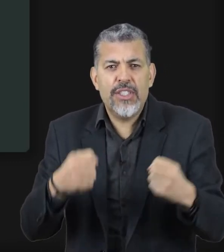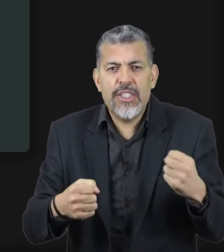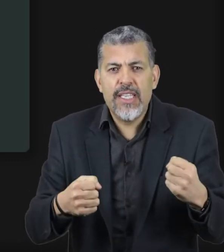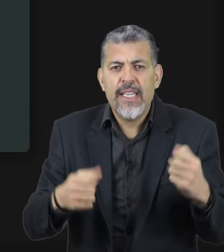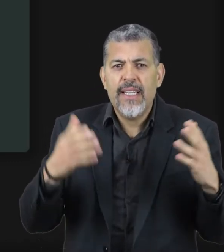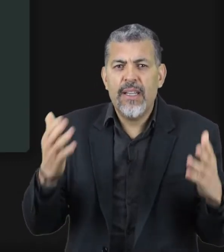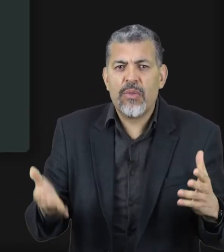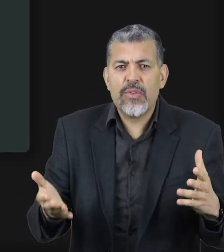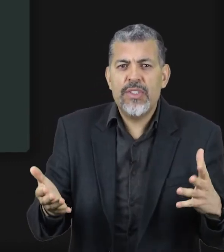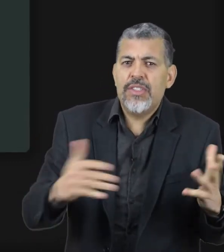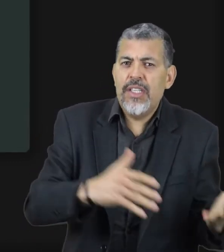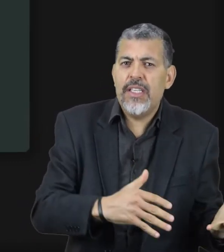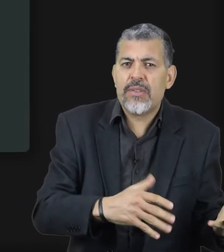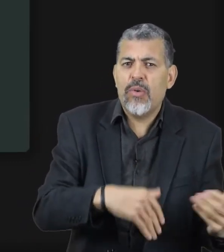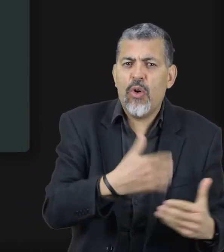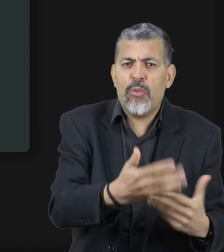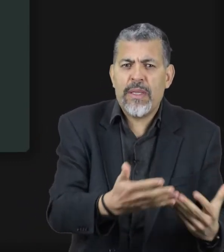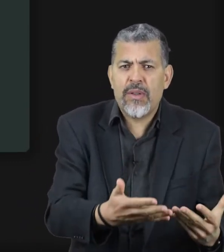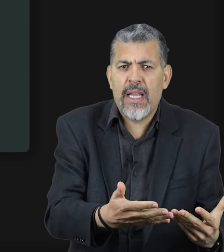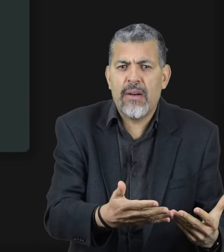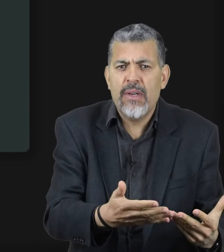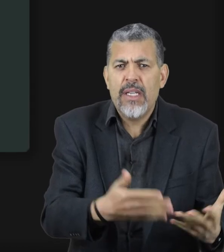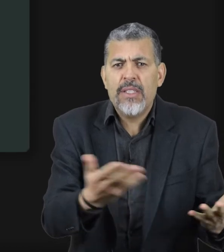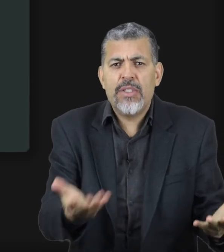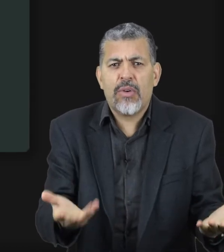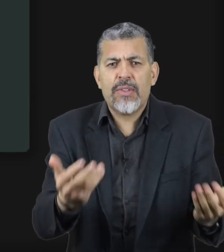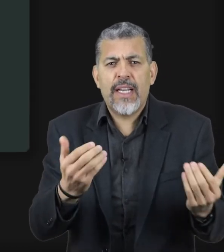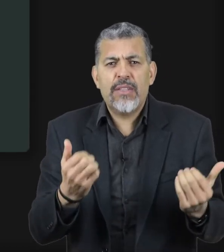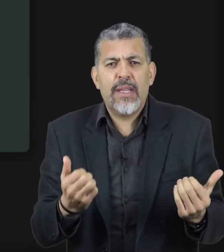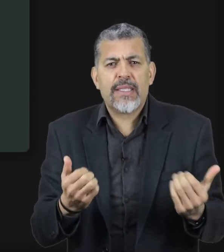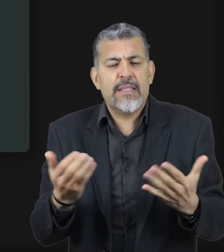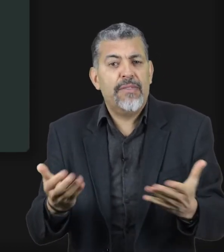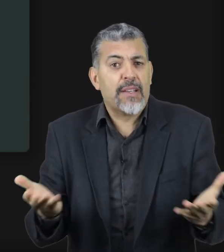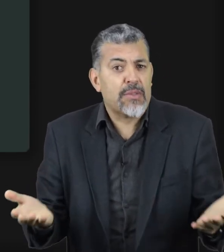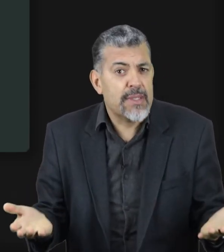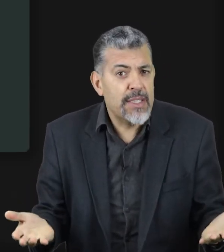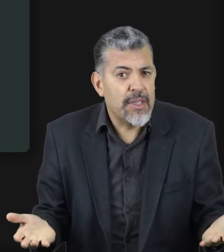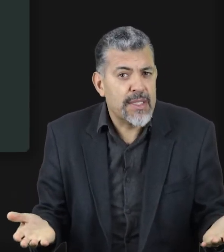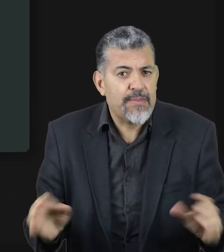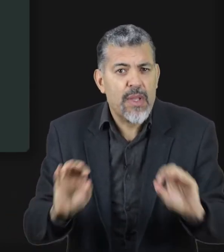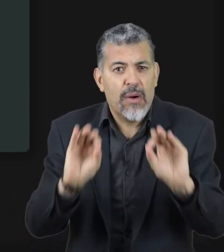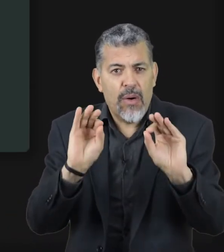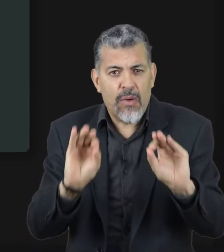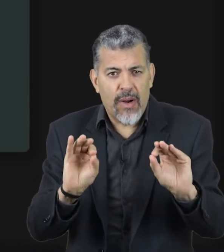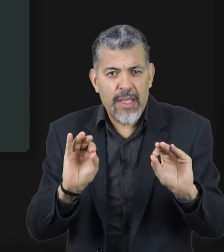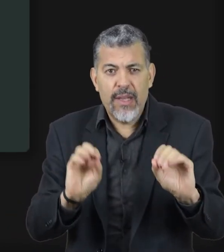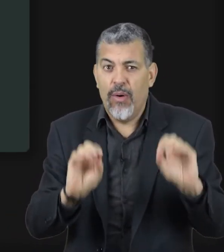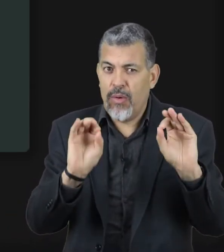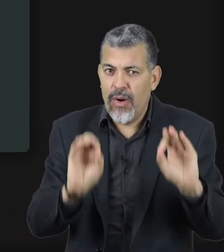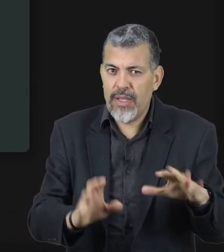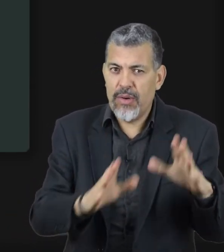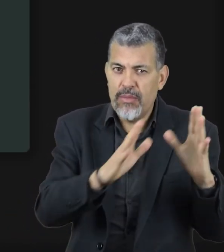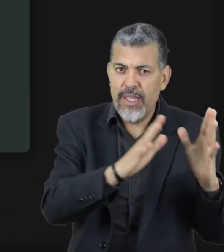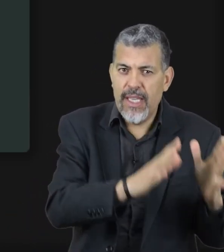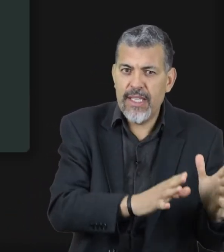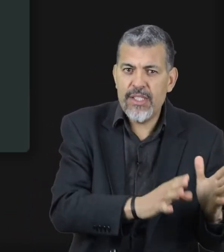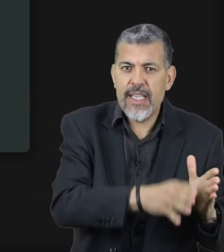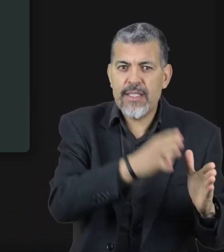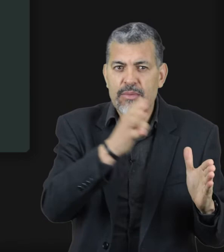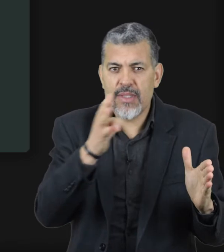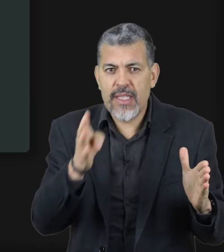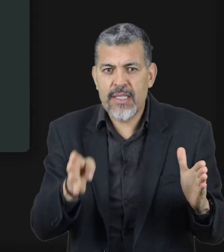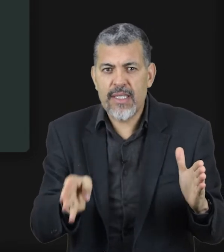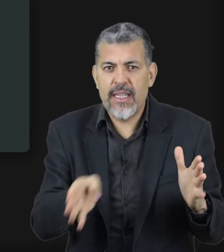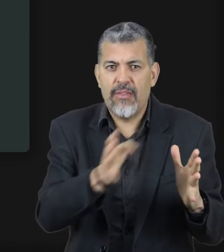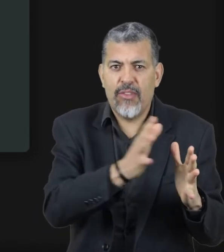trabalho de dirigir não consiste em risco ocupacional de contrair doenças infecto-contagiosas. Ocorre que o ambiente e